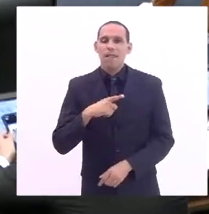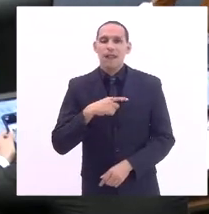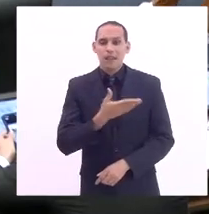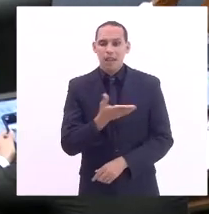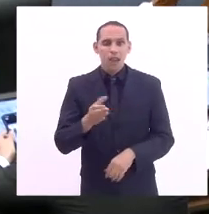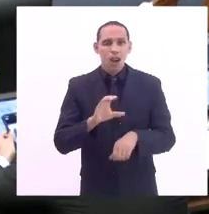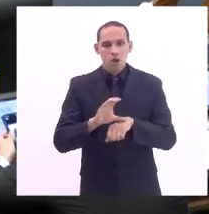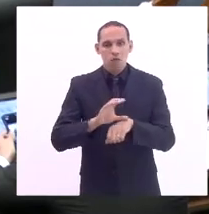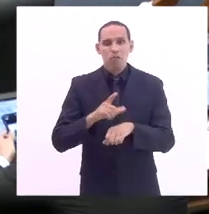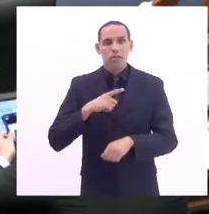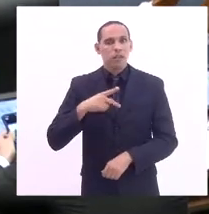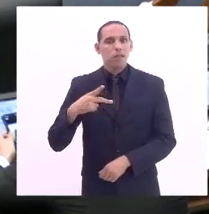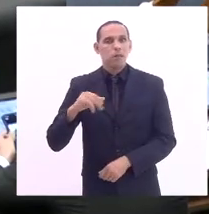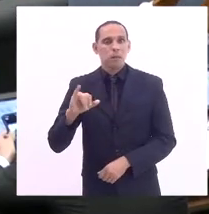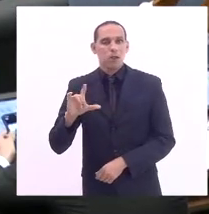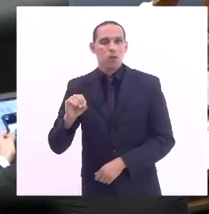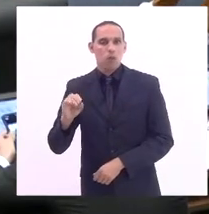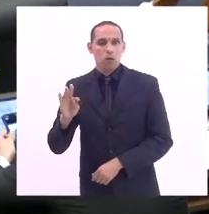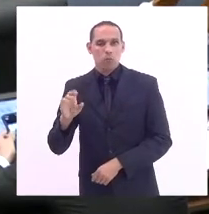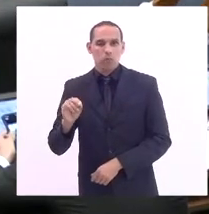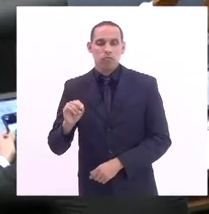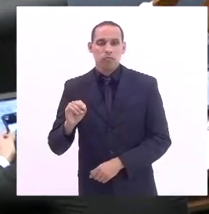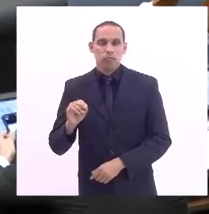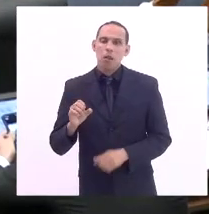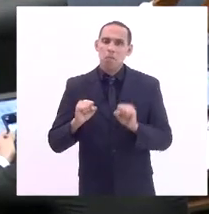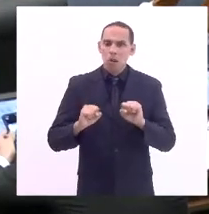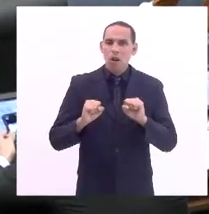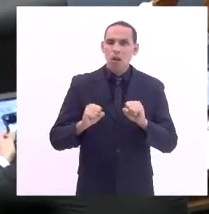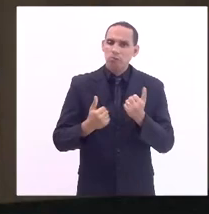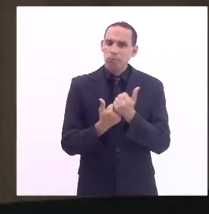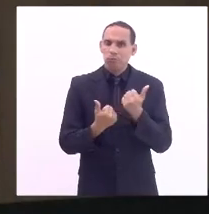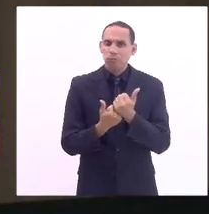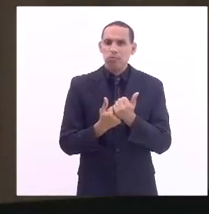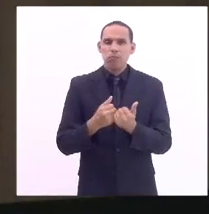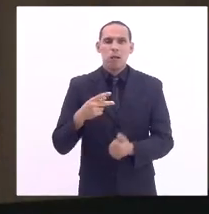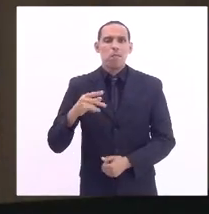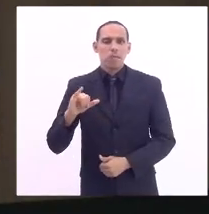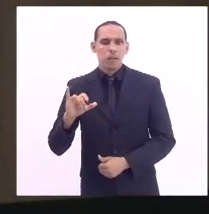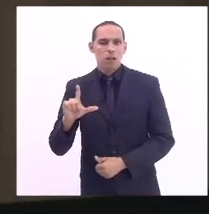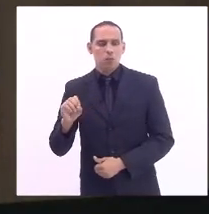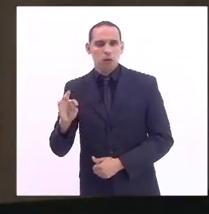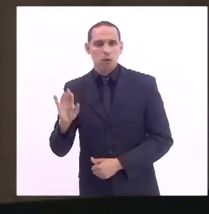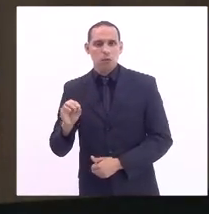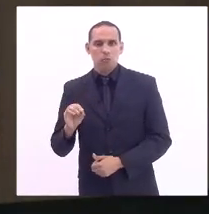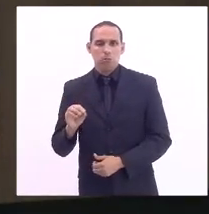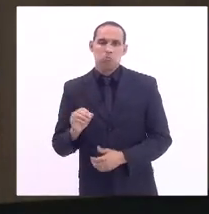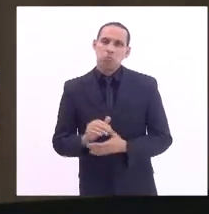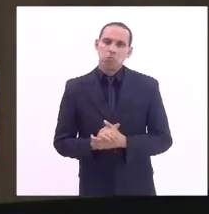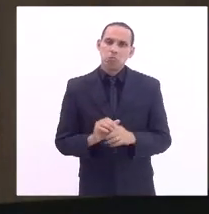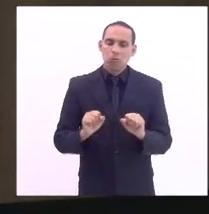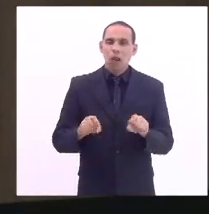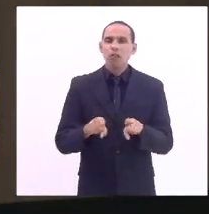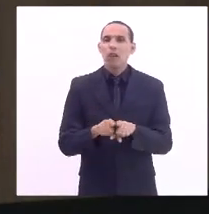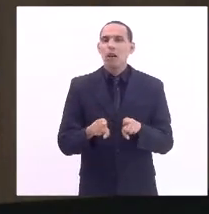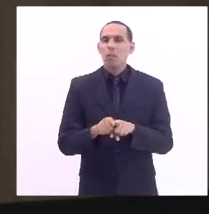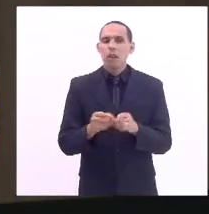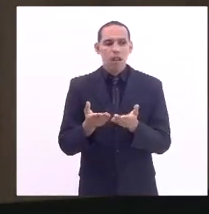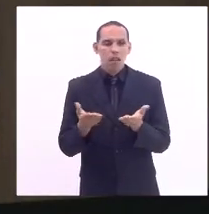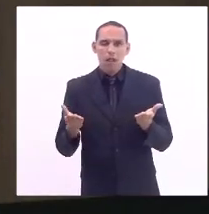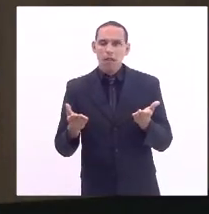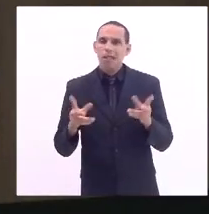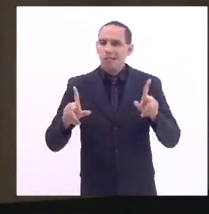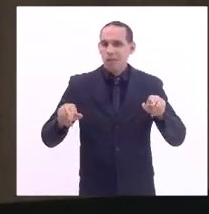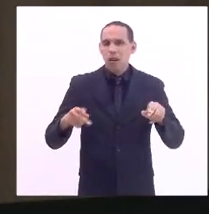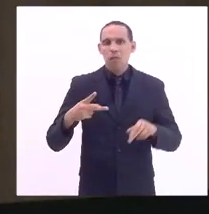curso de piloto e por que não ser pelo menos copiloto? Na íntegra, deveriam ser também considerados como